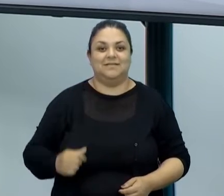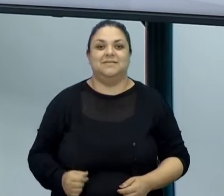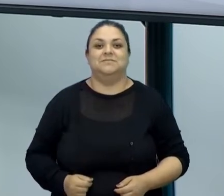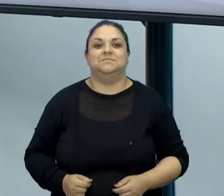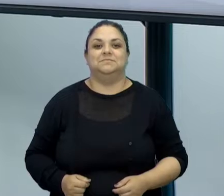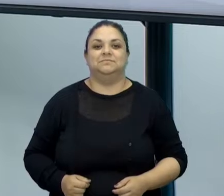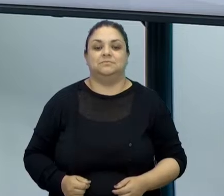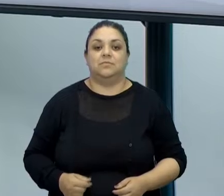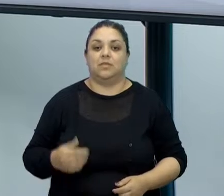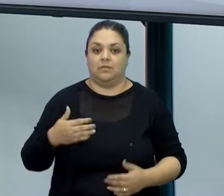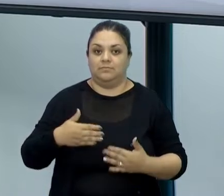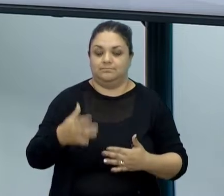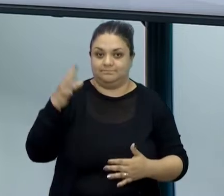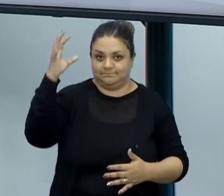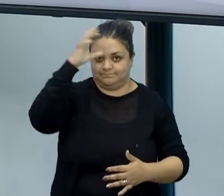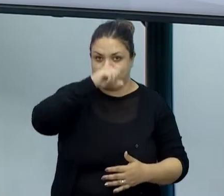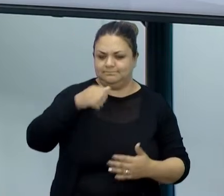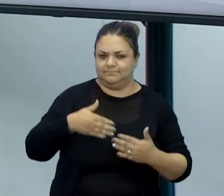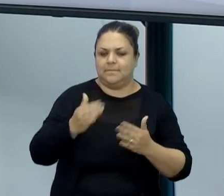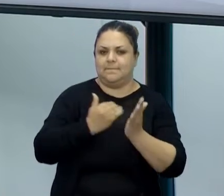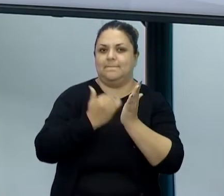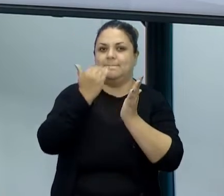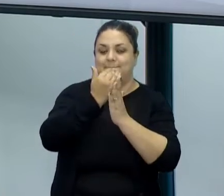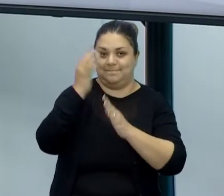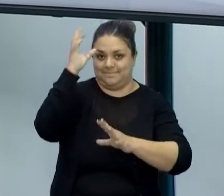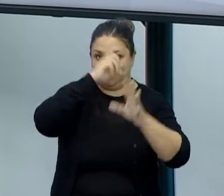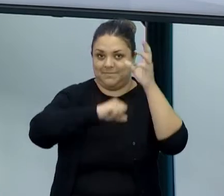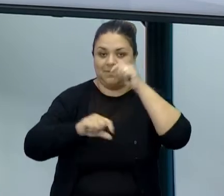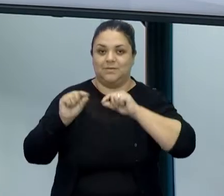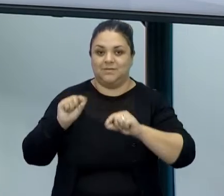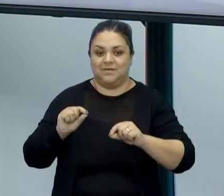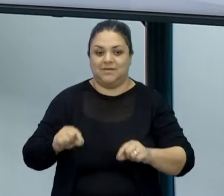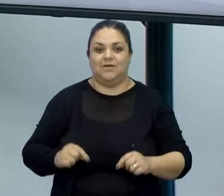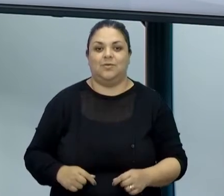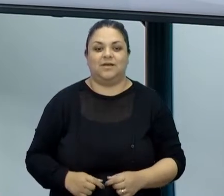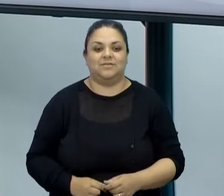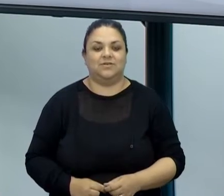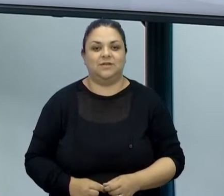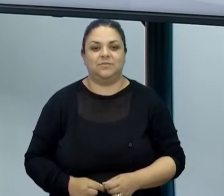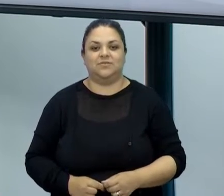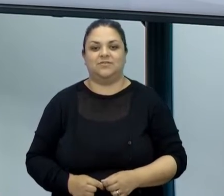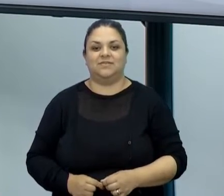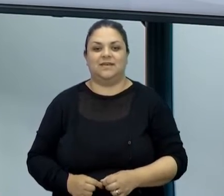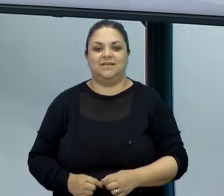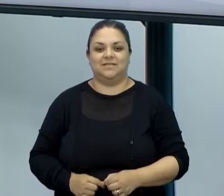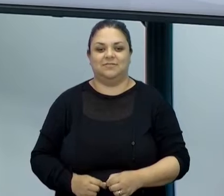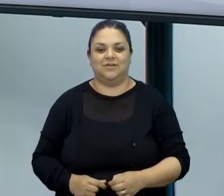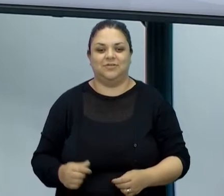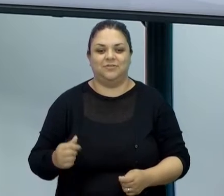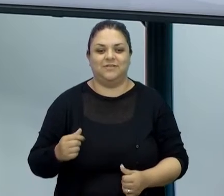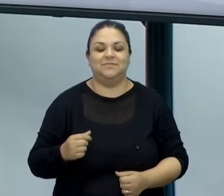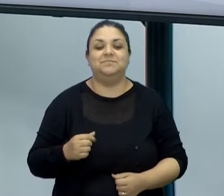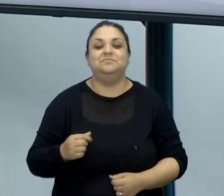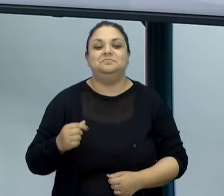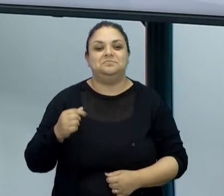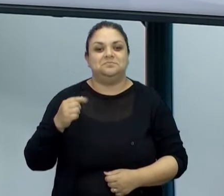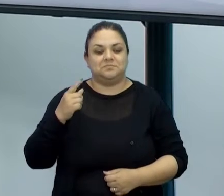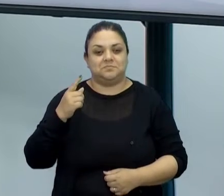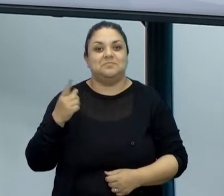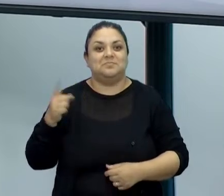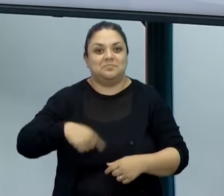deixando mais para frente isso. Porque mais para frente, o que nós vamos fazer? Nós vamos estudar, né, na próxima atividade, nós